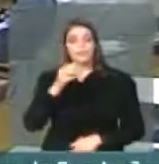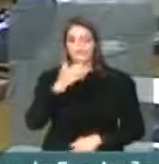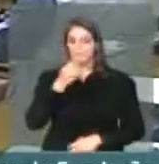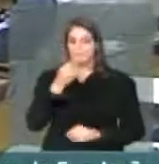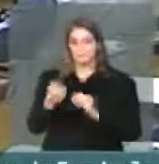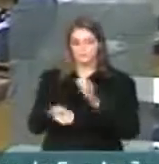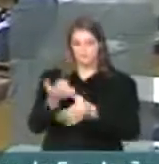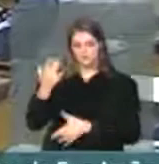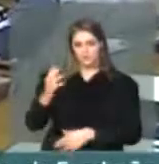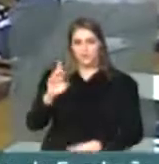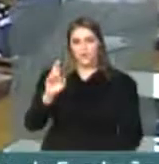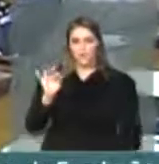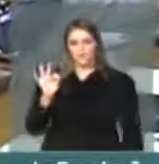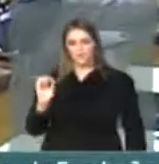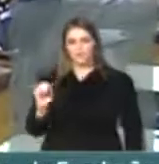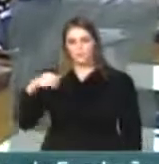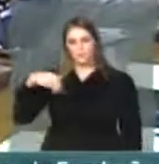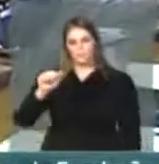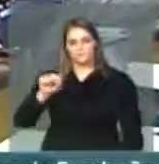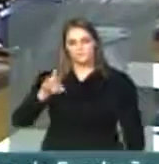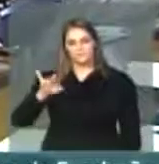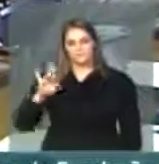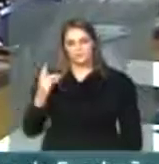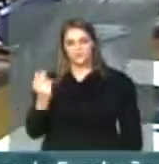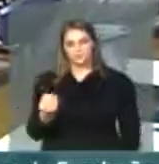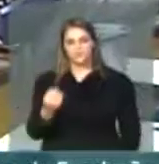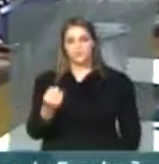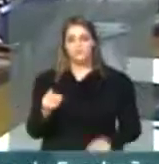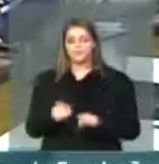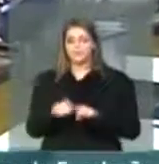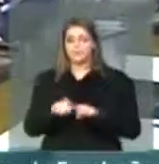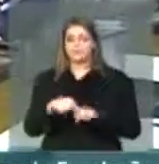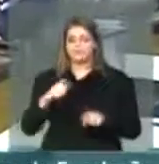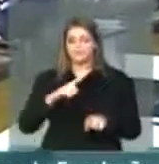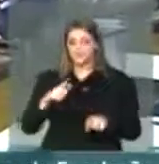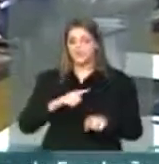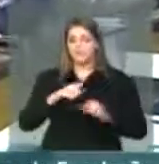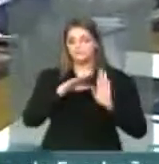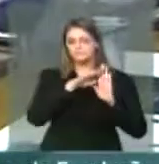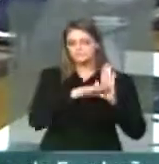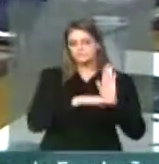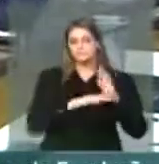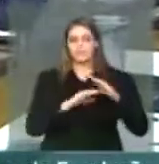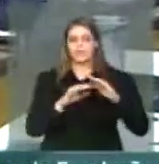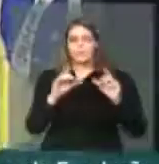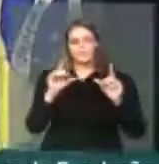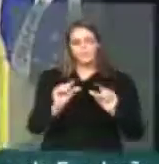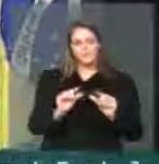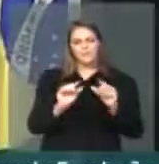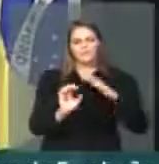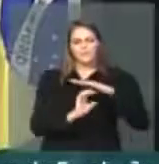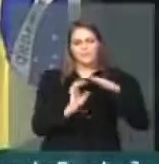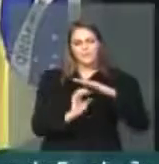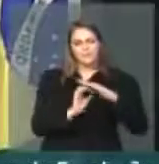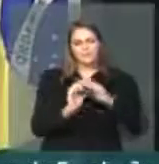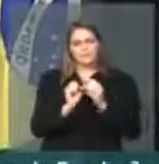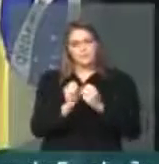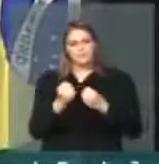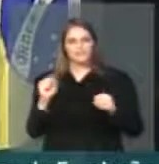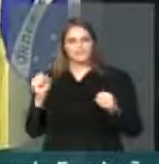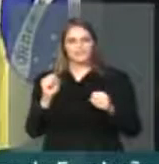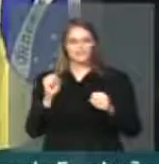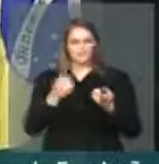empreendedor, visionário, e o programa Pequenas Empresas é Grande Negócio, como o pai da lei da microempresa no